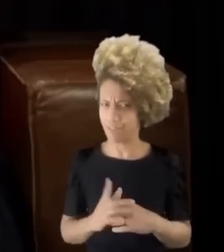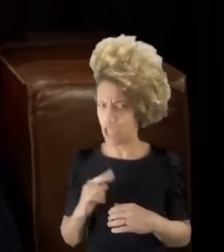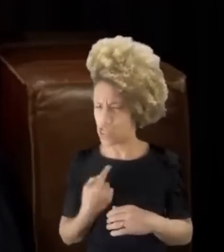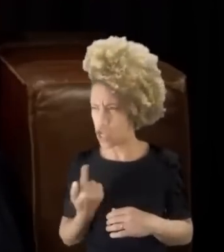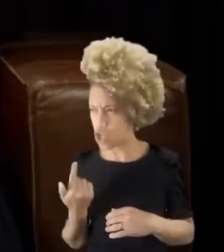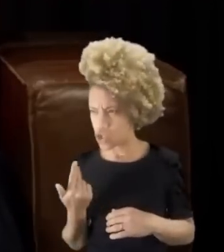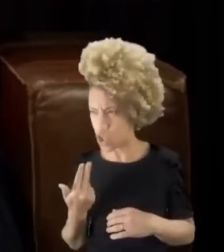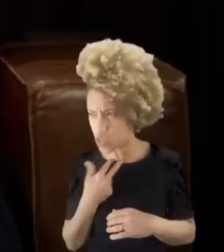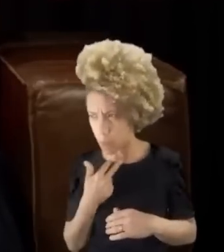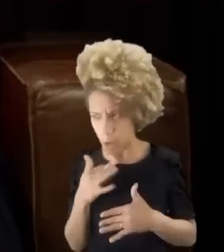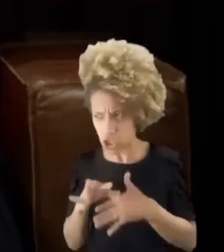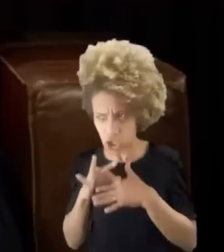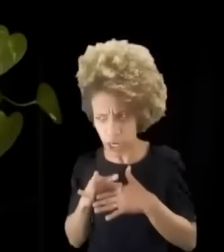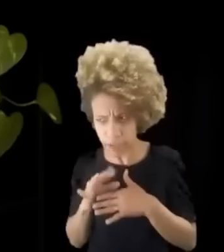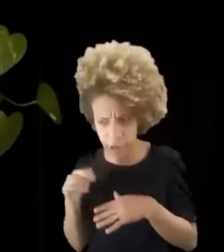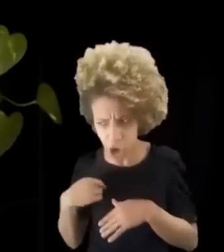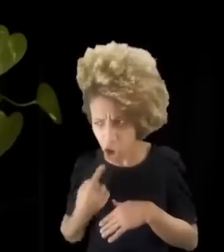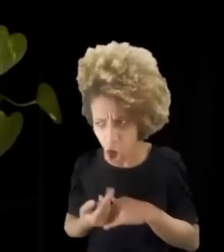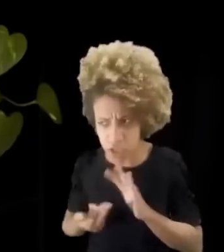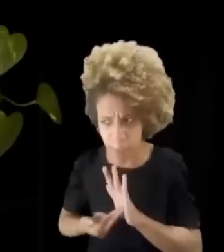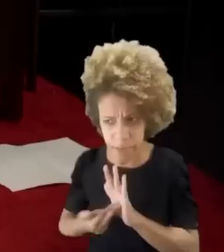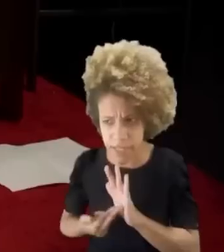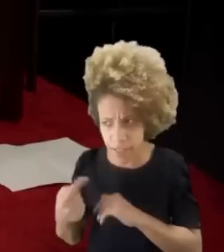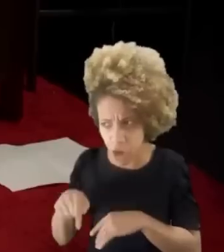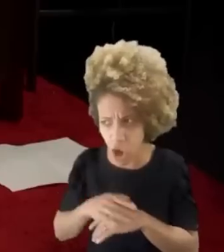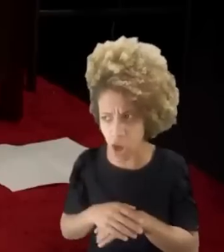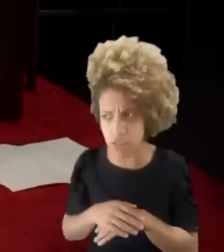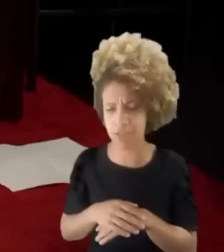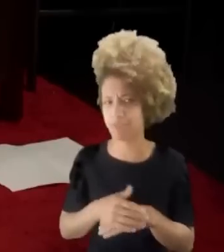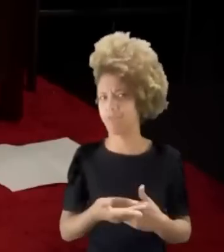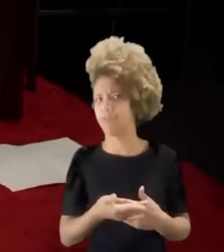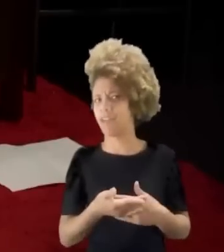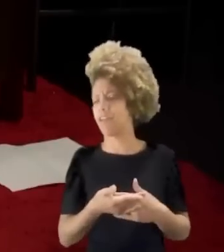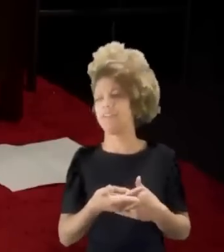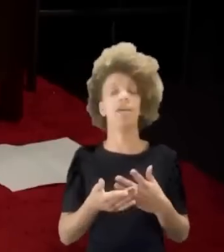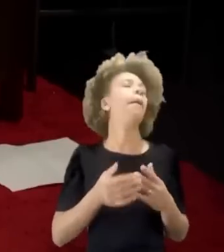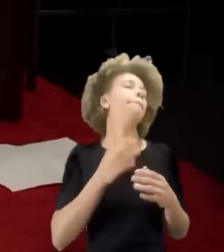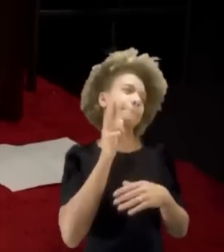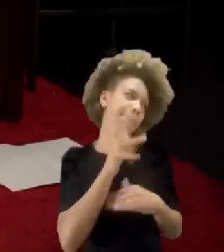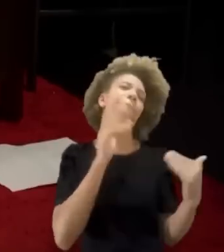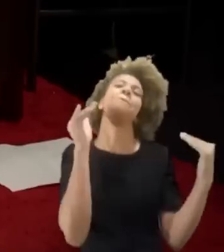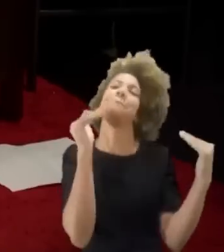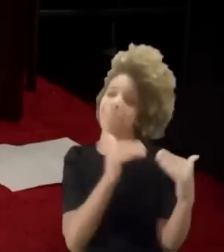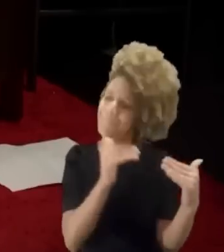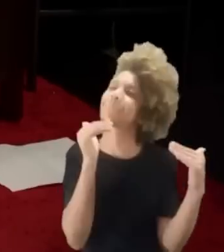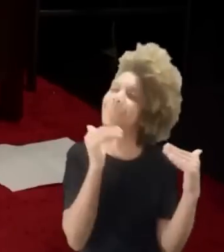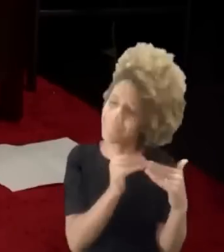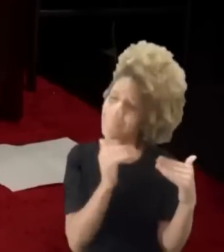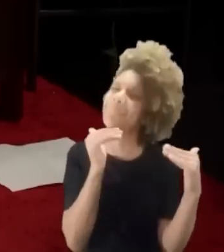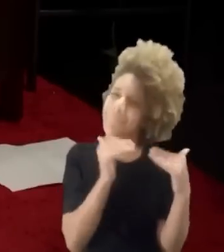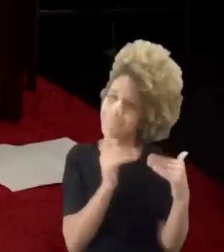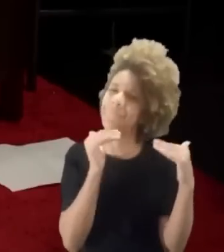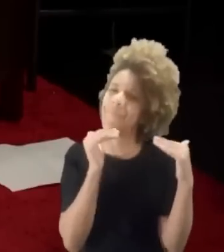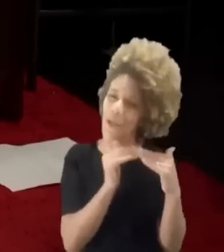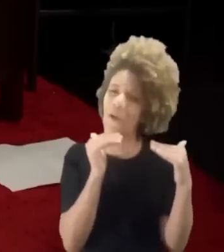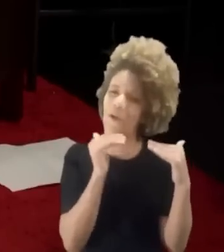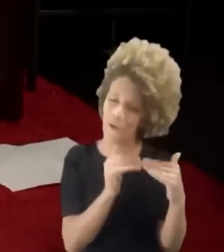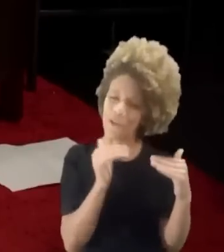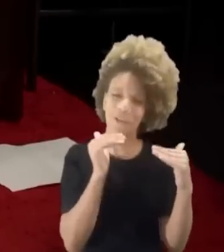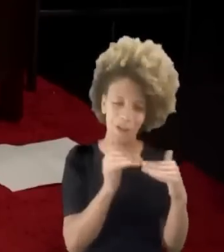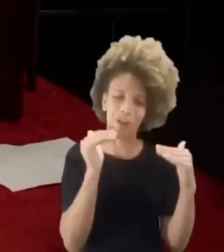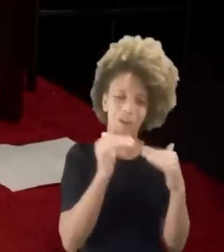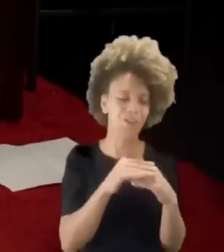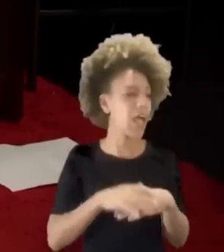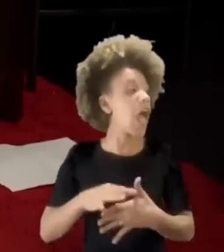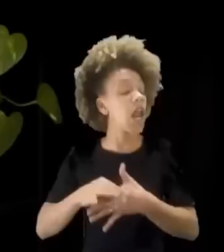tem nós não pode ser liderança de nós mesmo aí eu concordo aí eu concordo aí aí eu não gosto aí eu